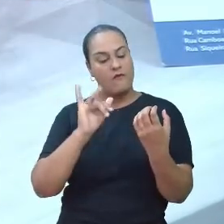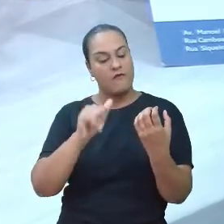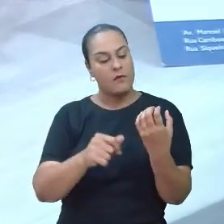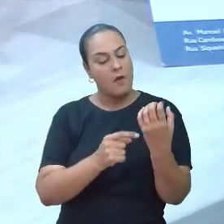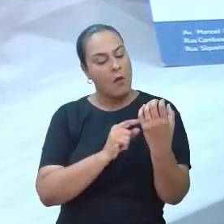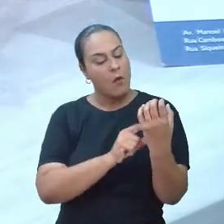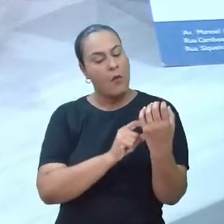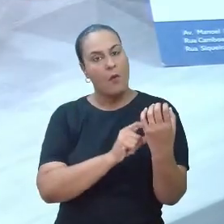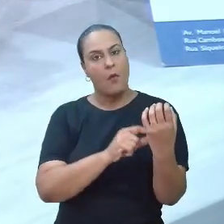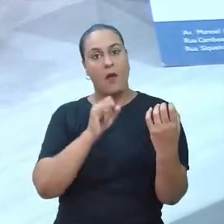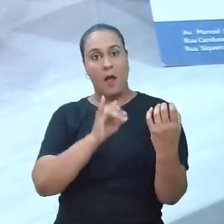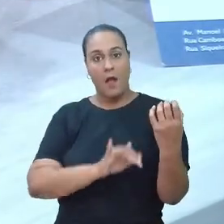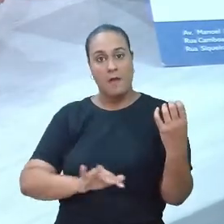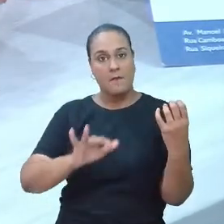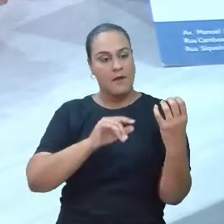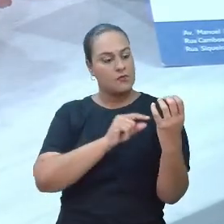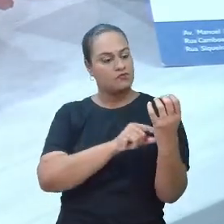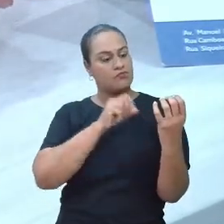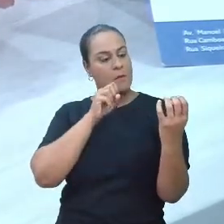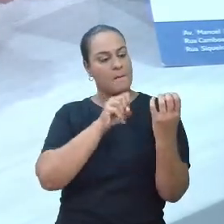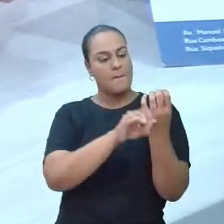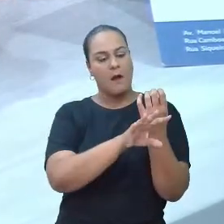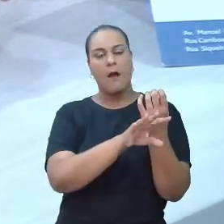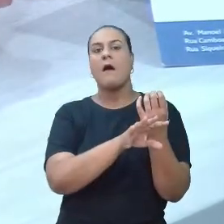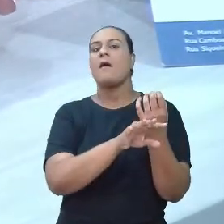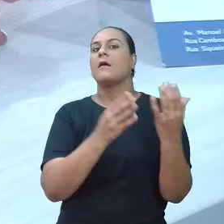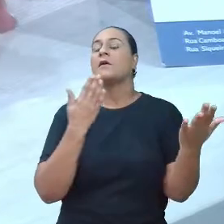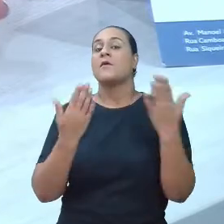Então, o que eu estou colocando para vocês de forma